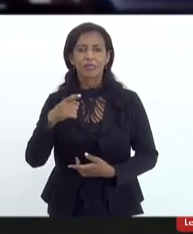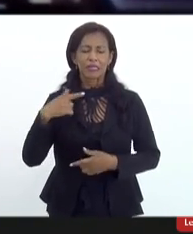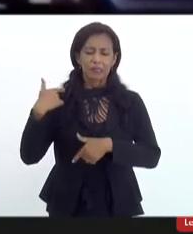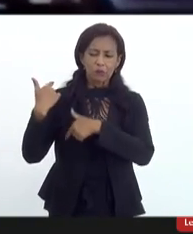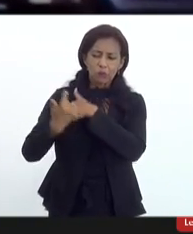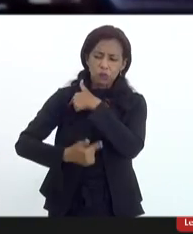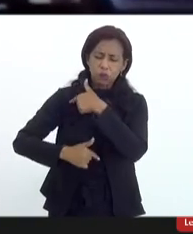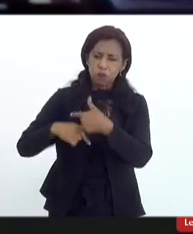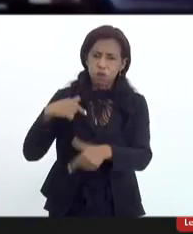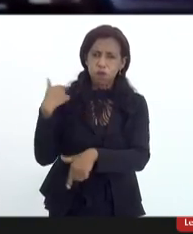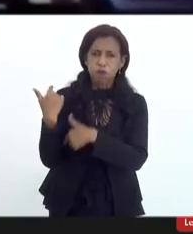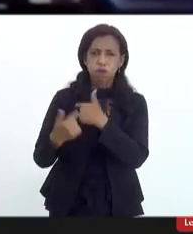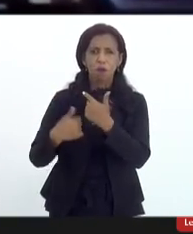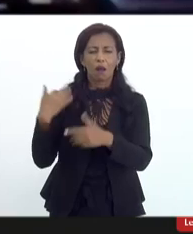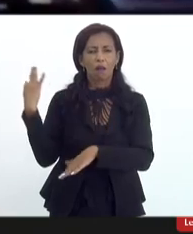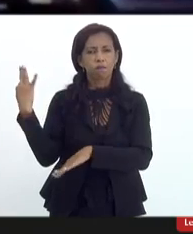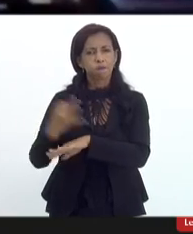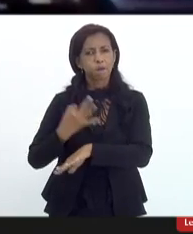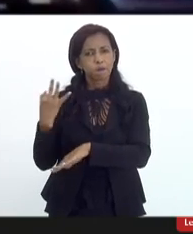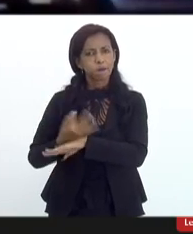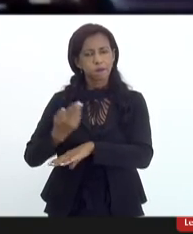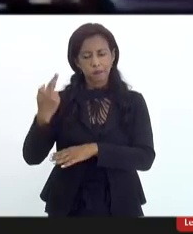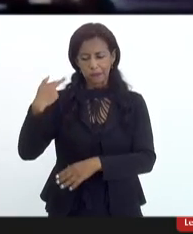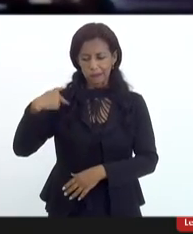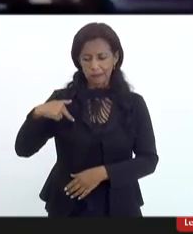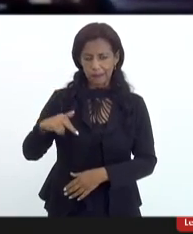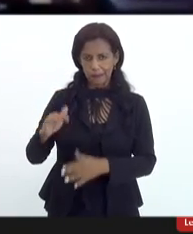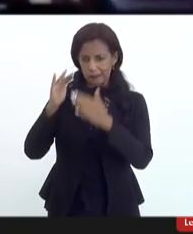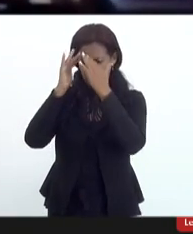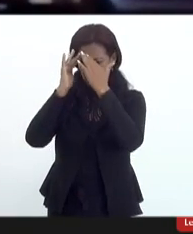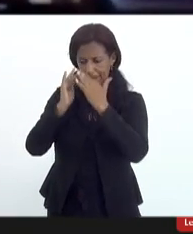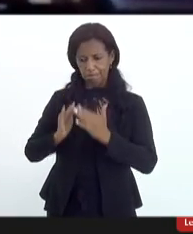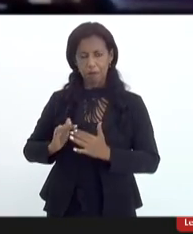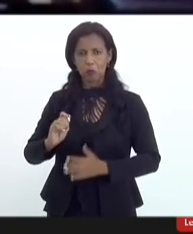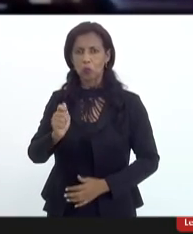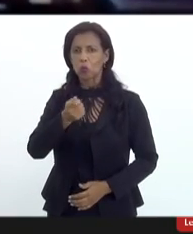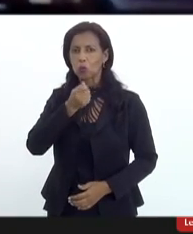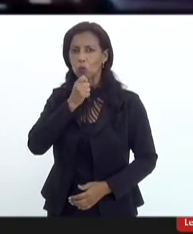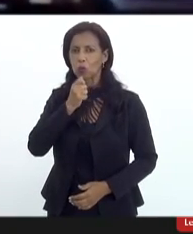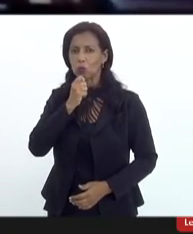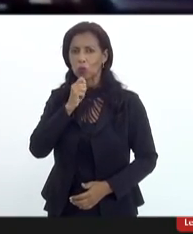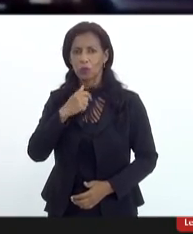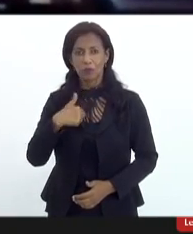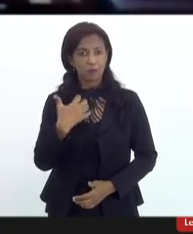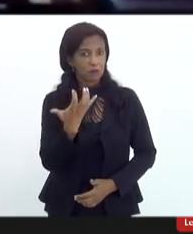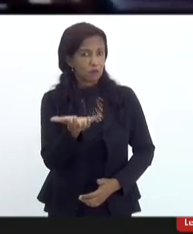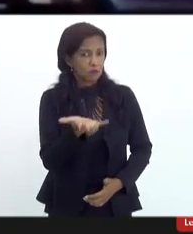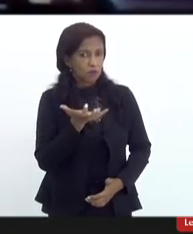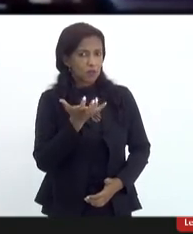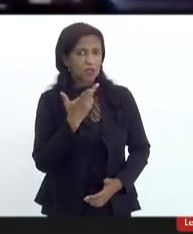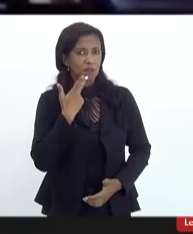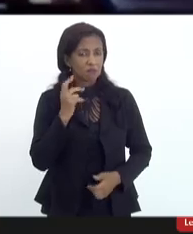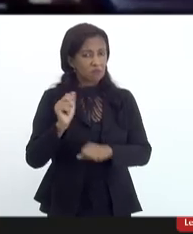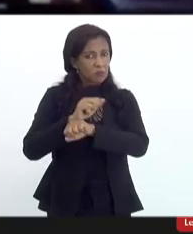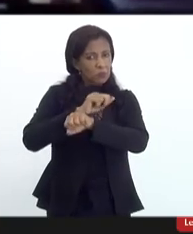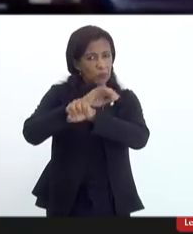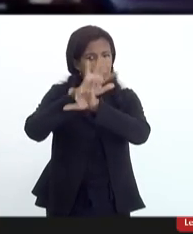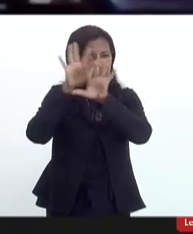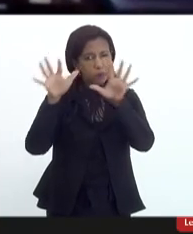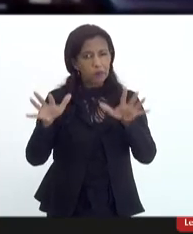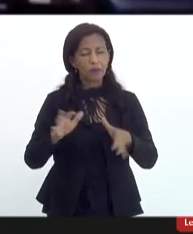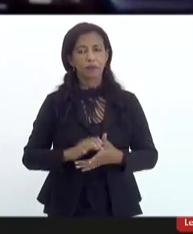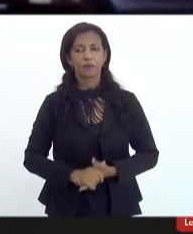luta contra a intolerância religiosa. E eu queria deixar muito claro que